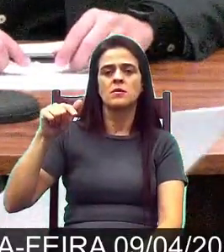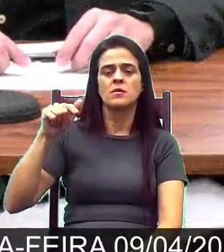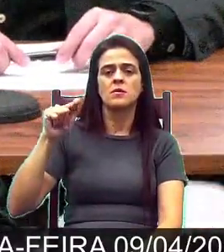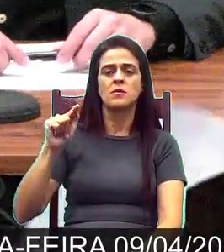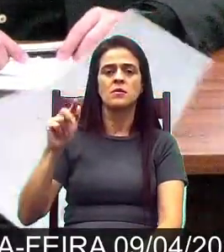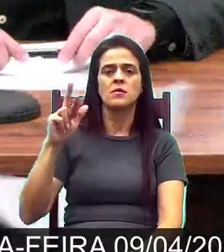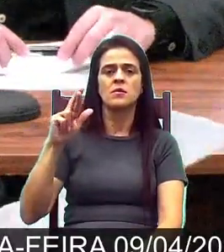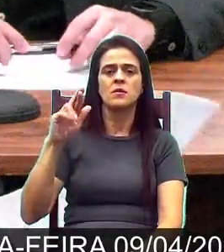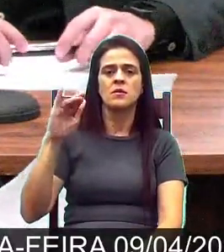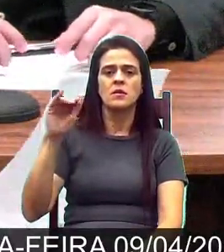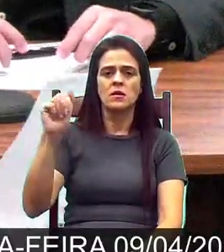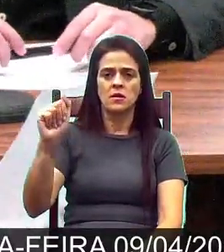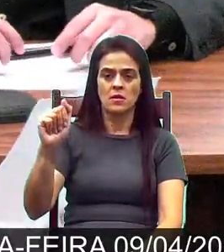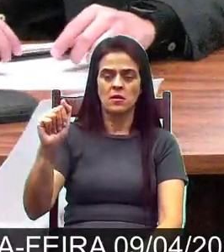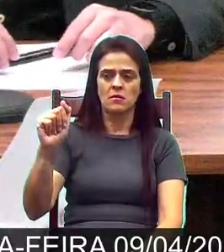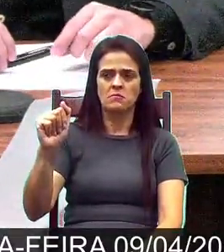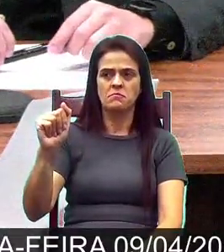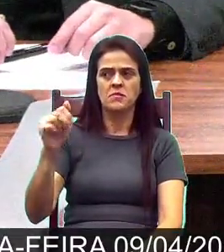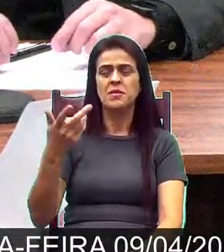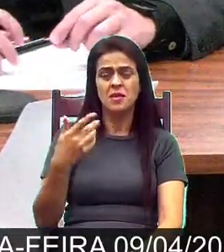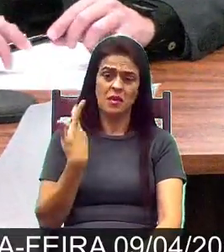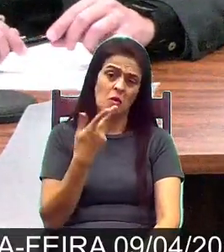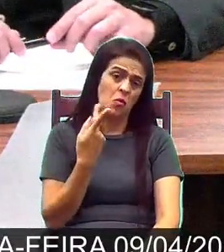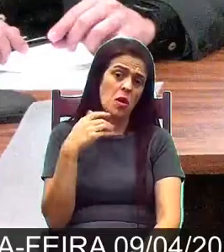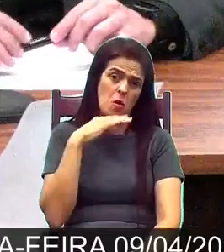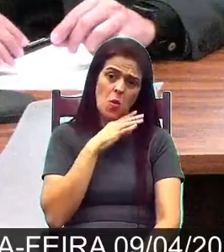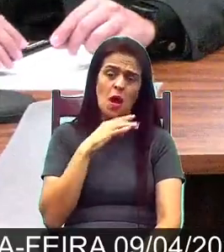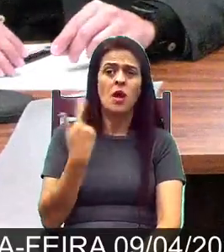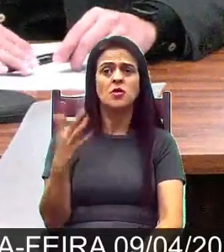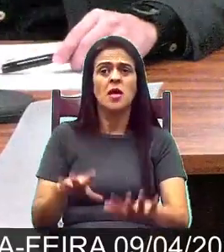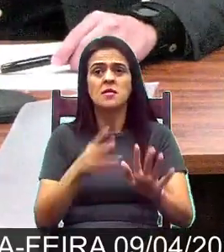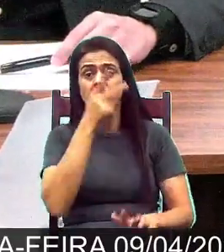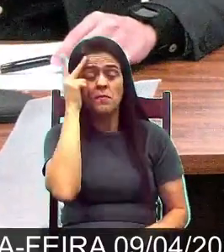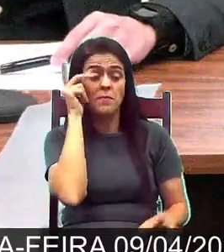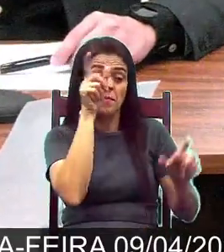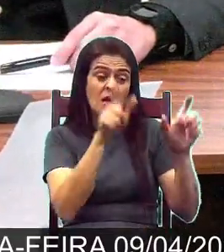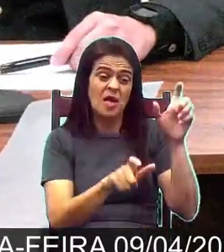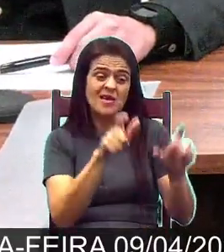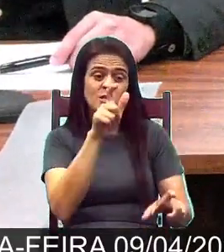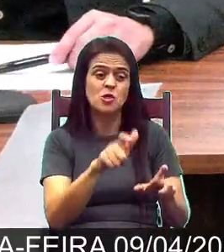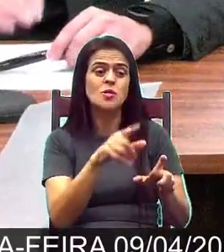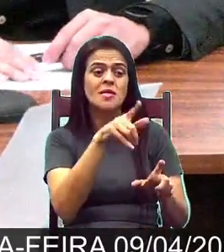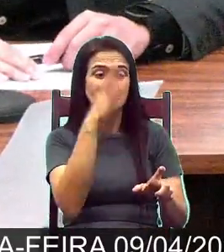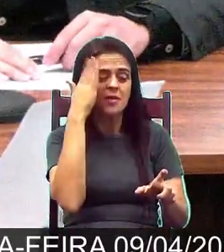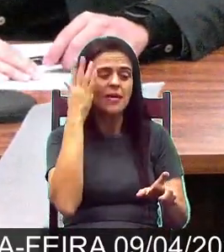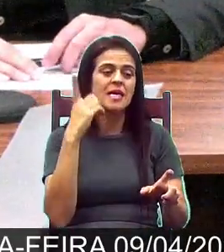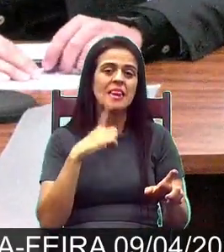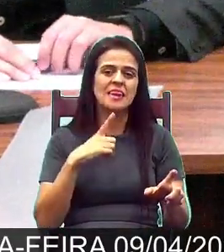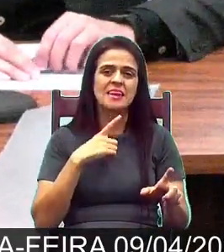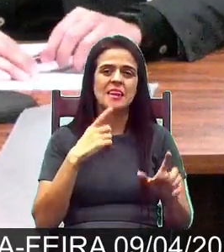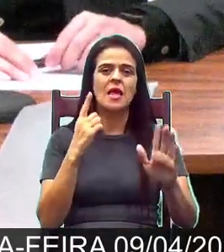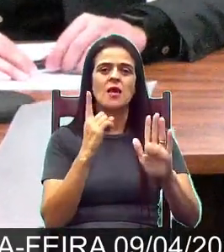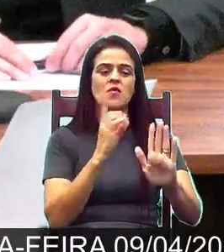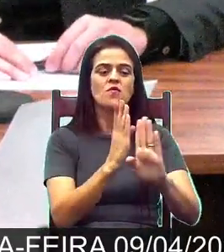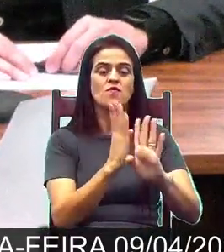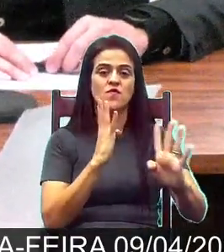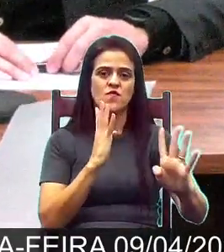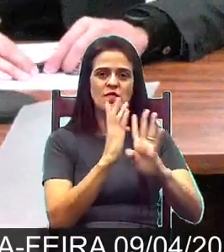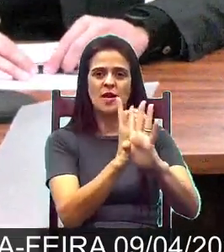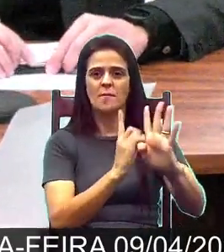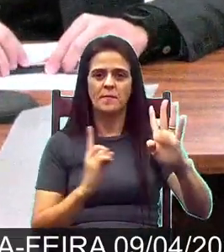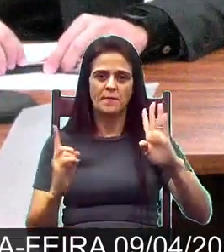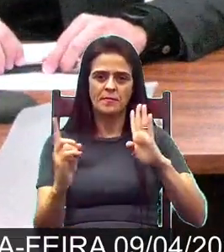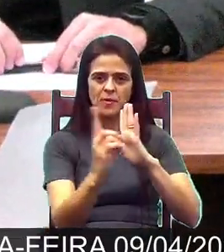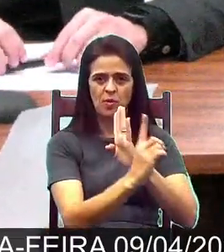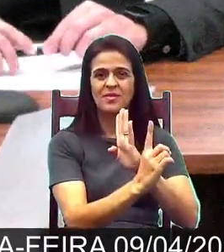Então, é mais um empurrãozinho, mais uma força para os doadores de sangue, acho que até mesmo um respeito. Então,